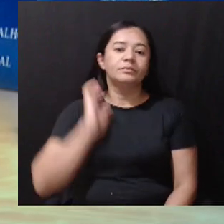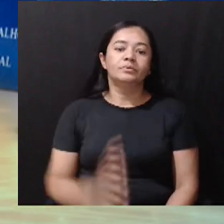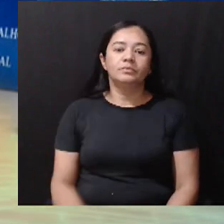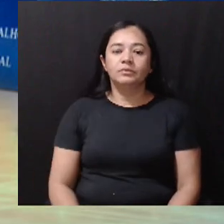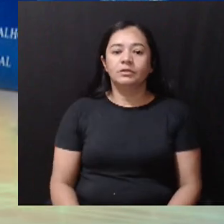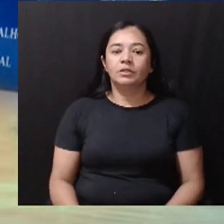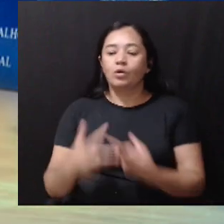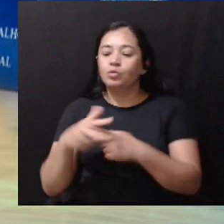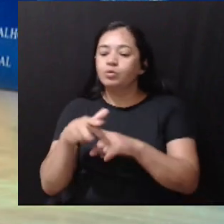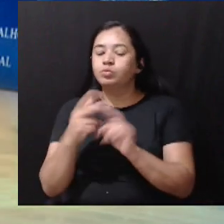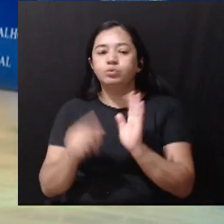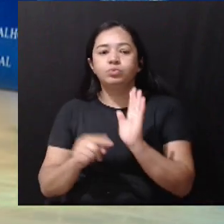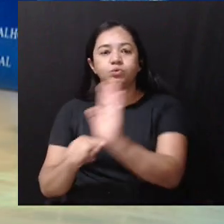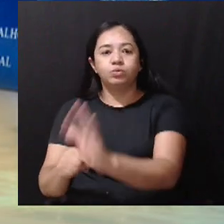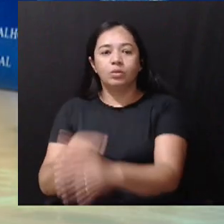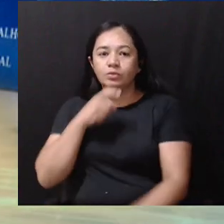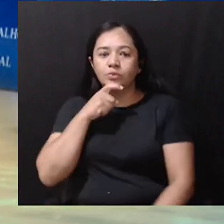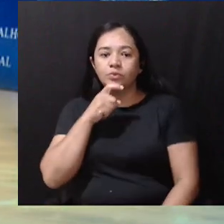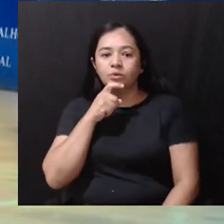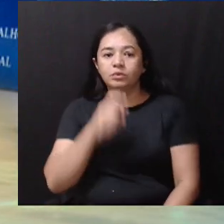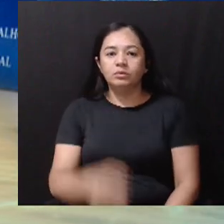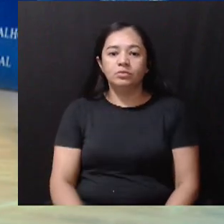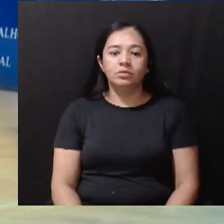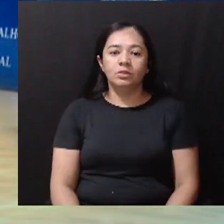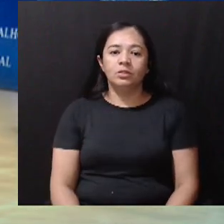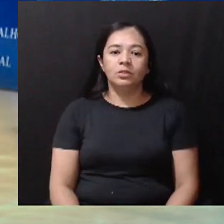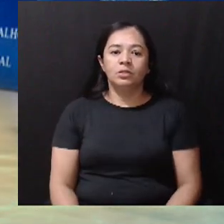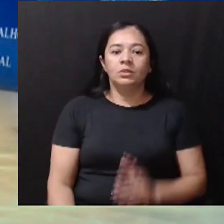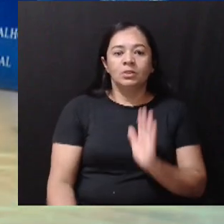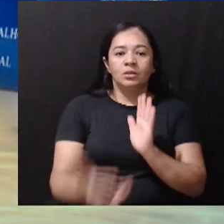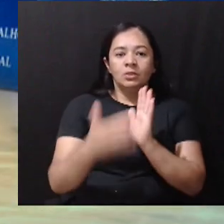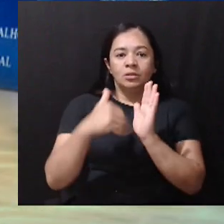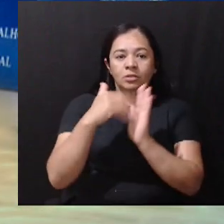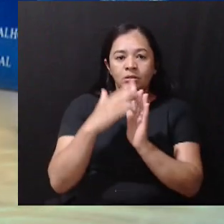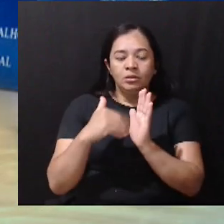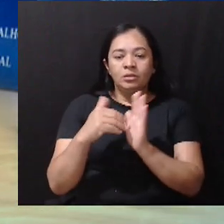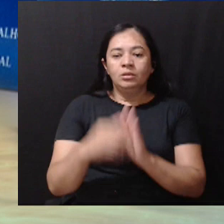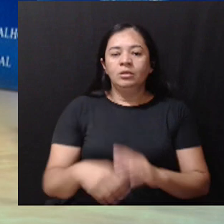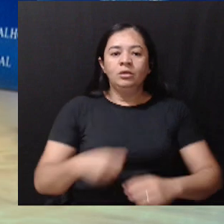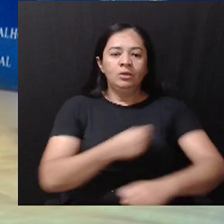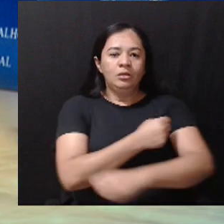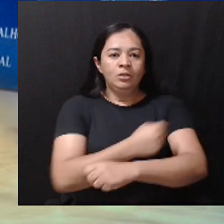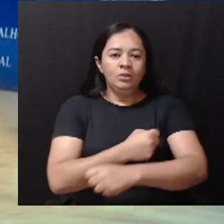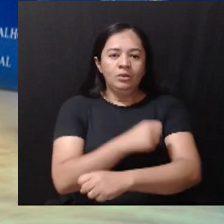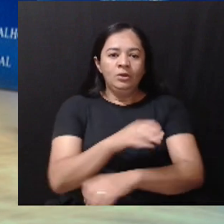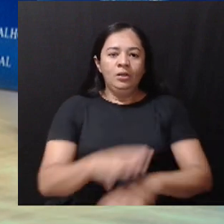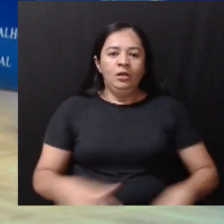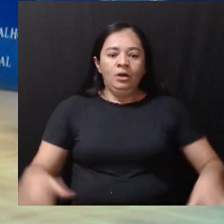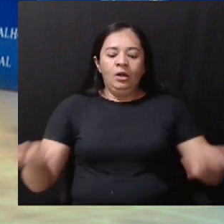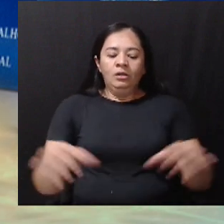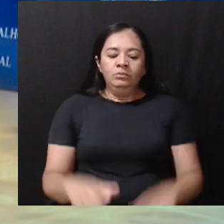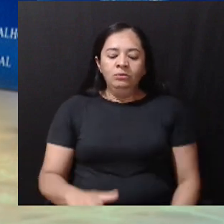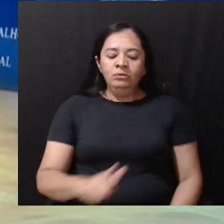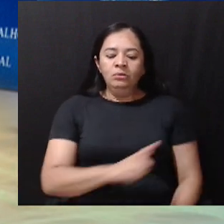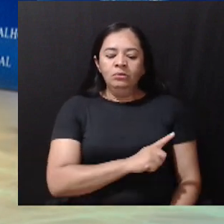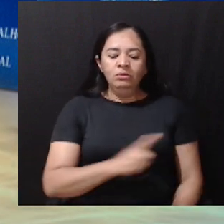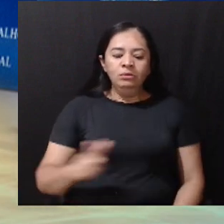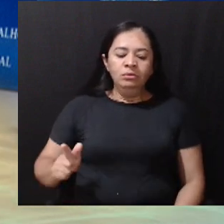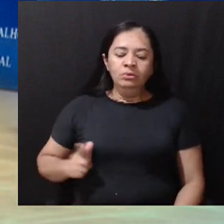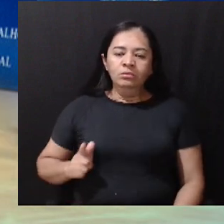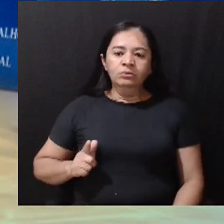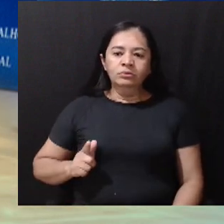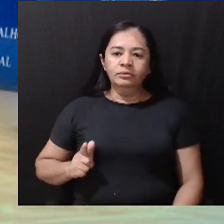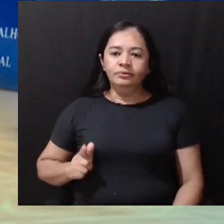de refrigeração, colorista, cozinheiro em geral, gerente,